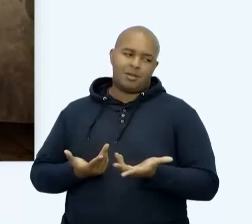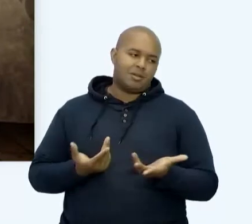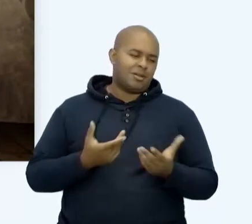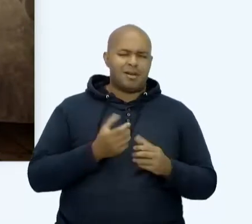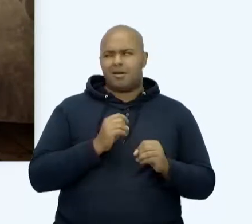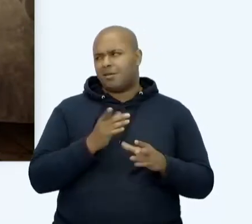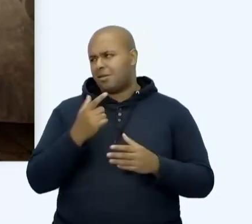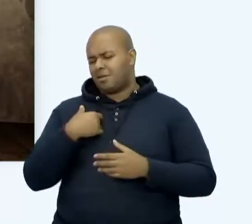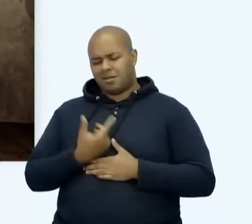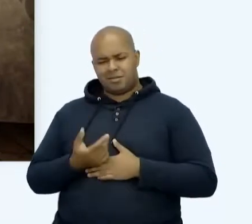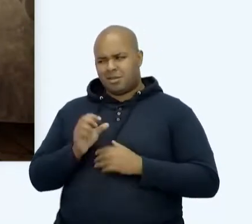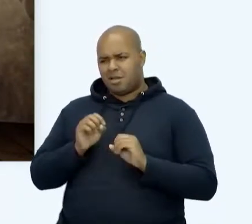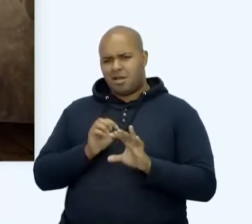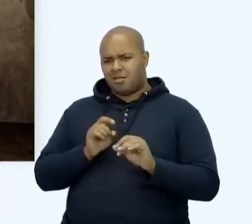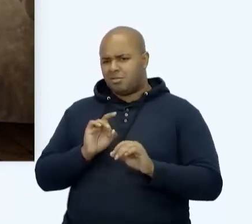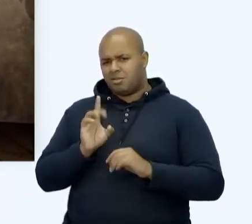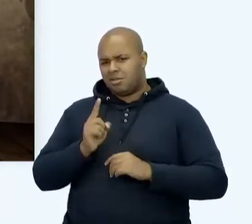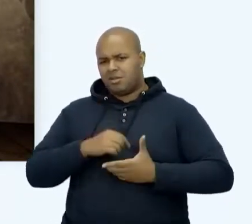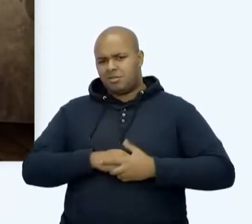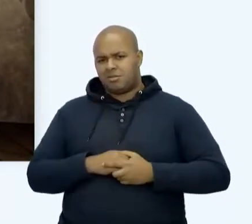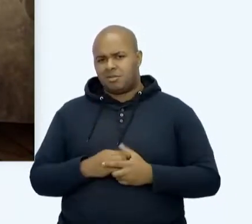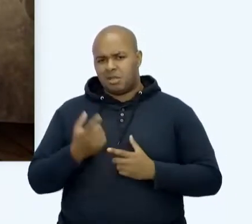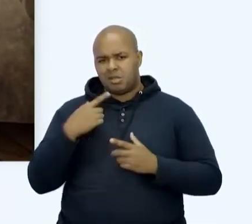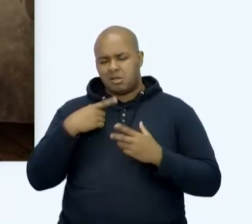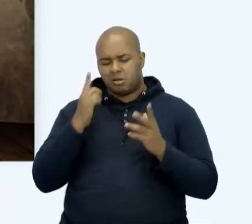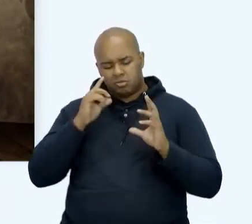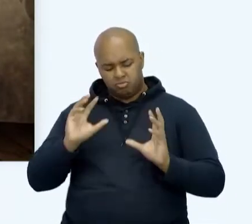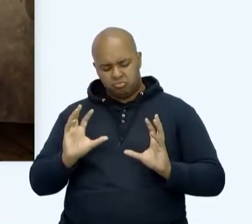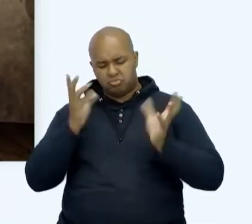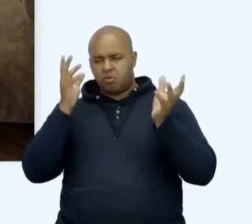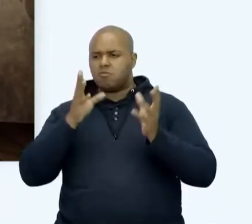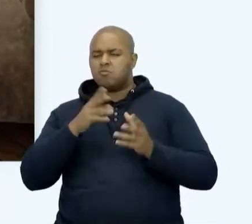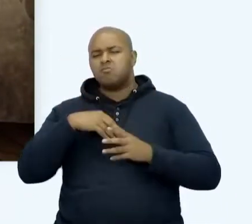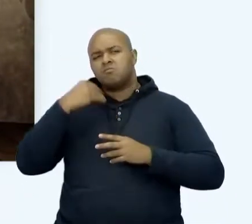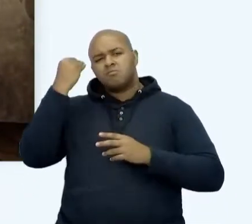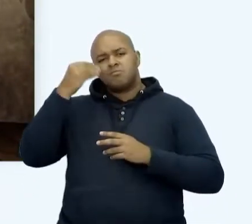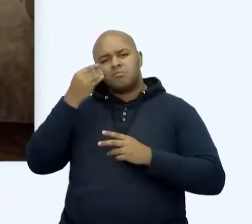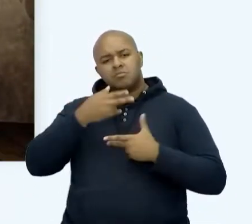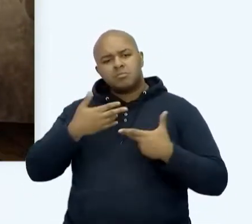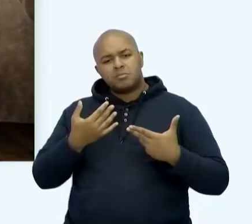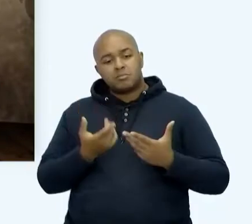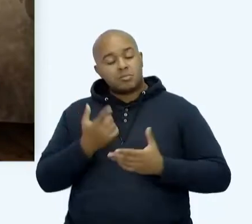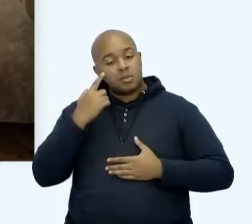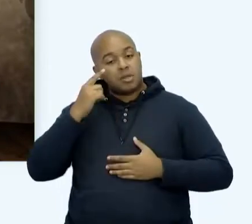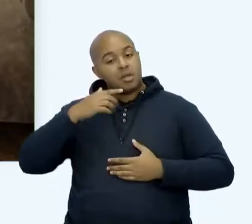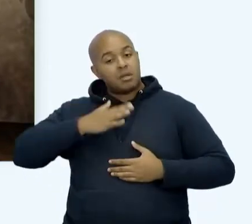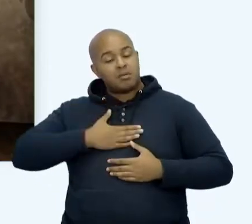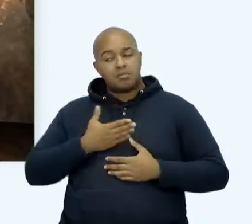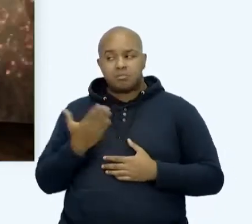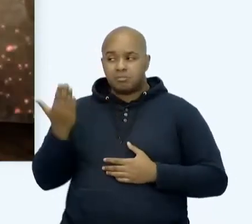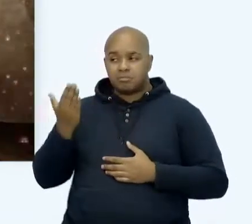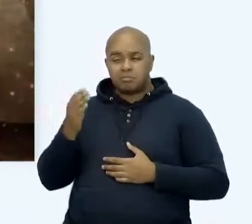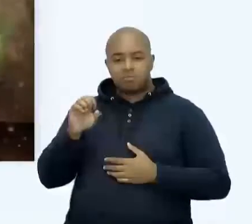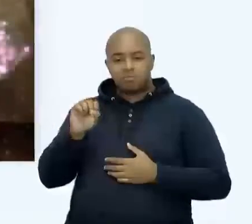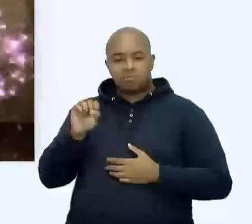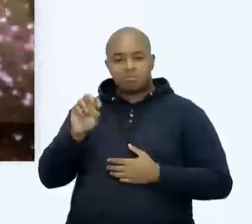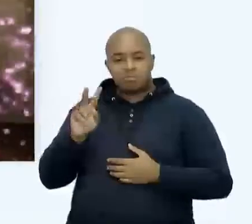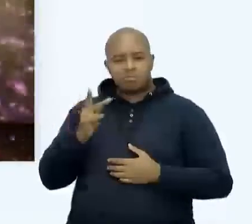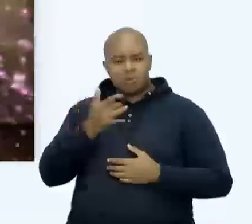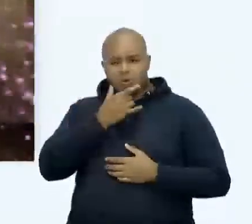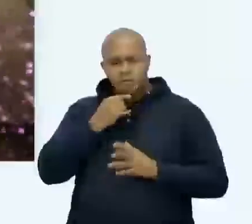aula? Eu não dou somente aula, eu dou um show de conhecimentos. Eu sou um